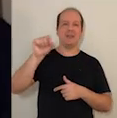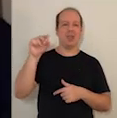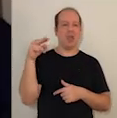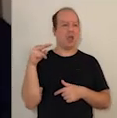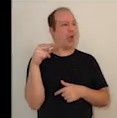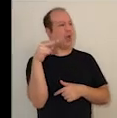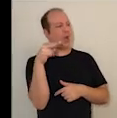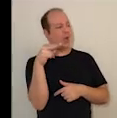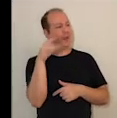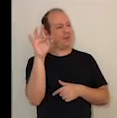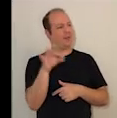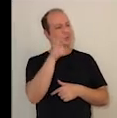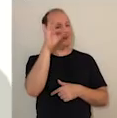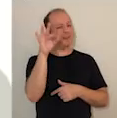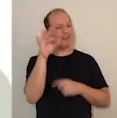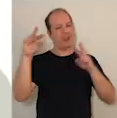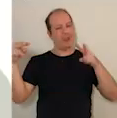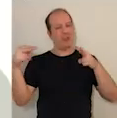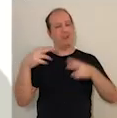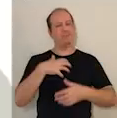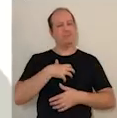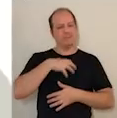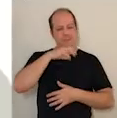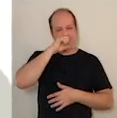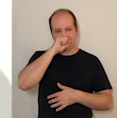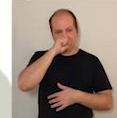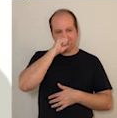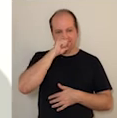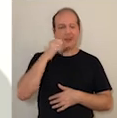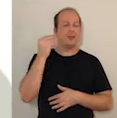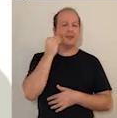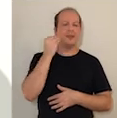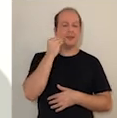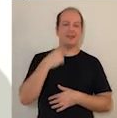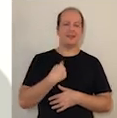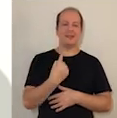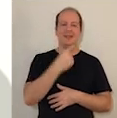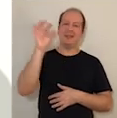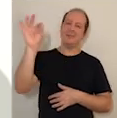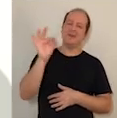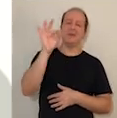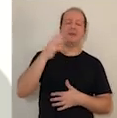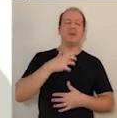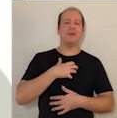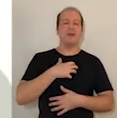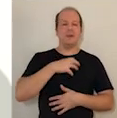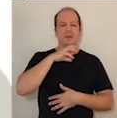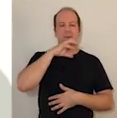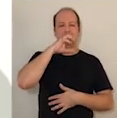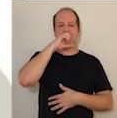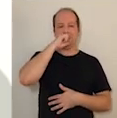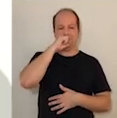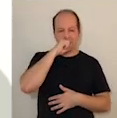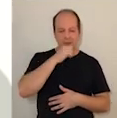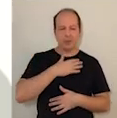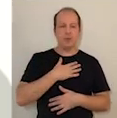para pegar Colomba. O juiz, antes de sair, olha de forma enigmática para a Mosca, que prende a respiração.